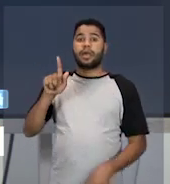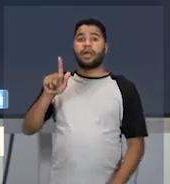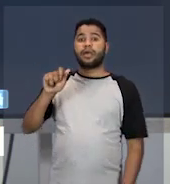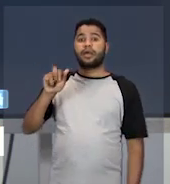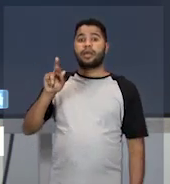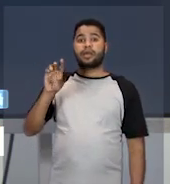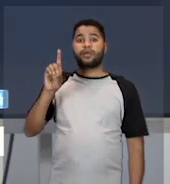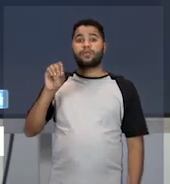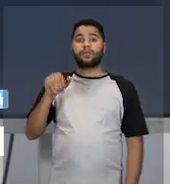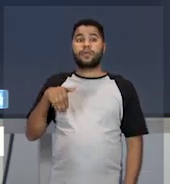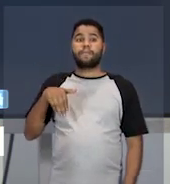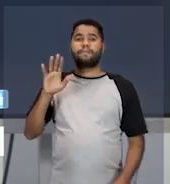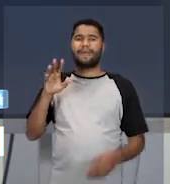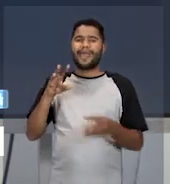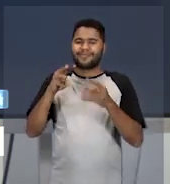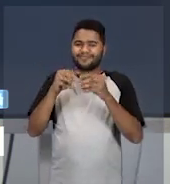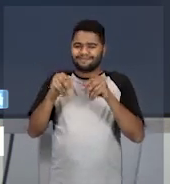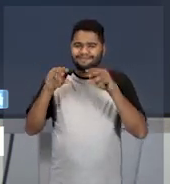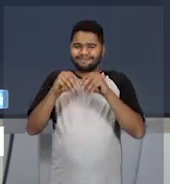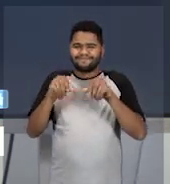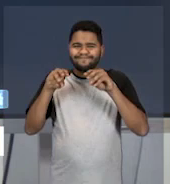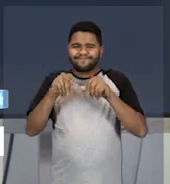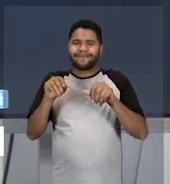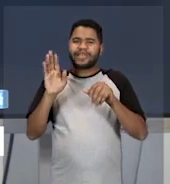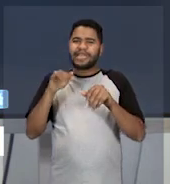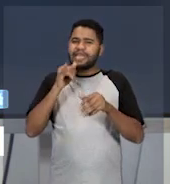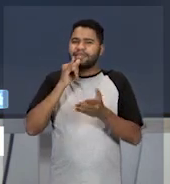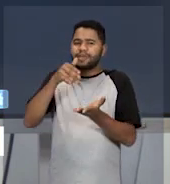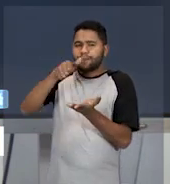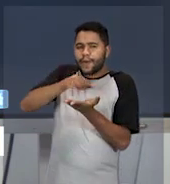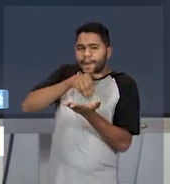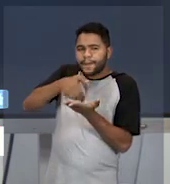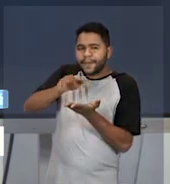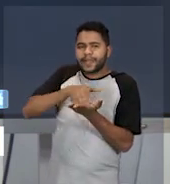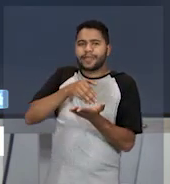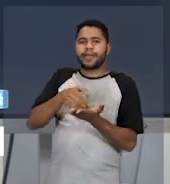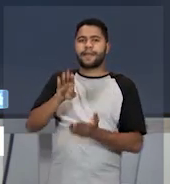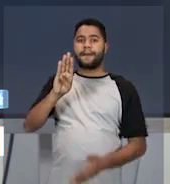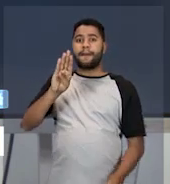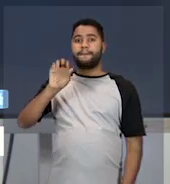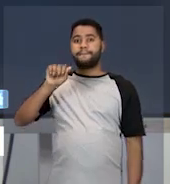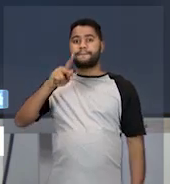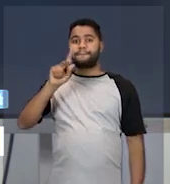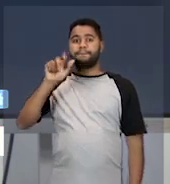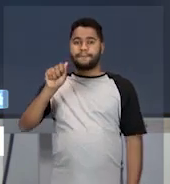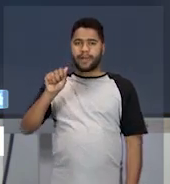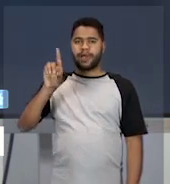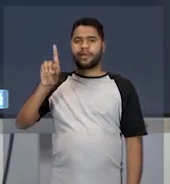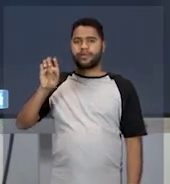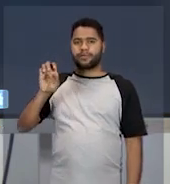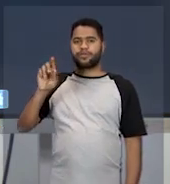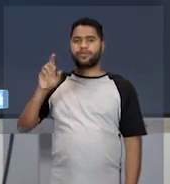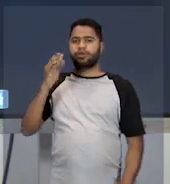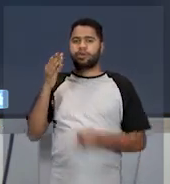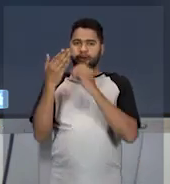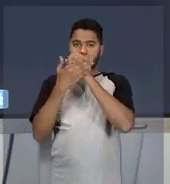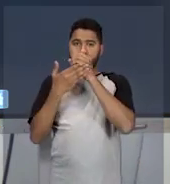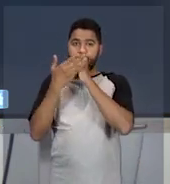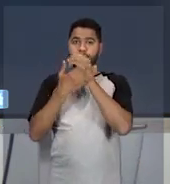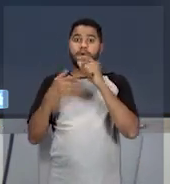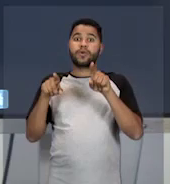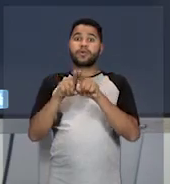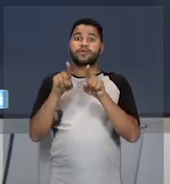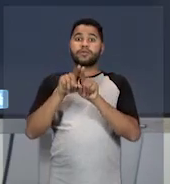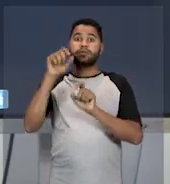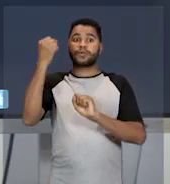mais hidrogênio, são mais pastosas, como a manteiga, tá? A banha de porco é mais pastoso, tá? Inclusive na